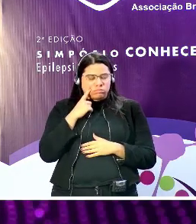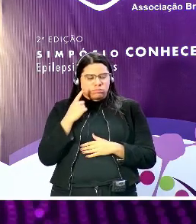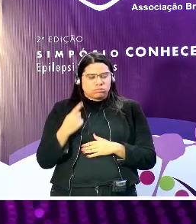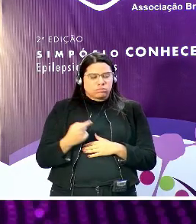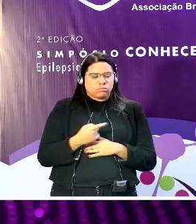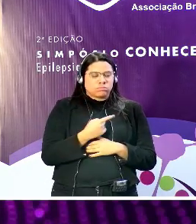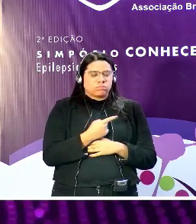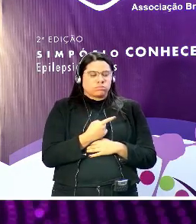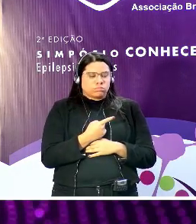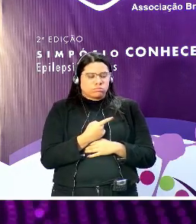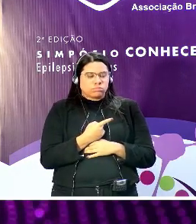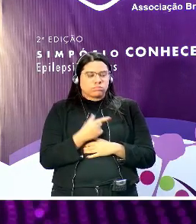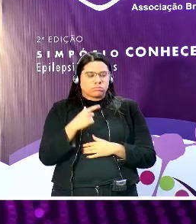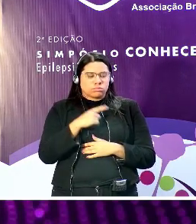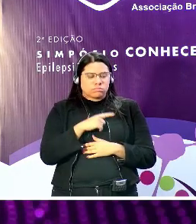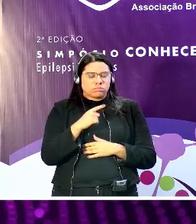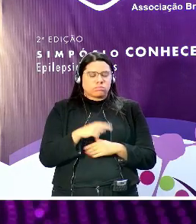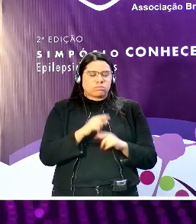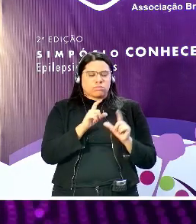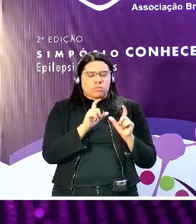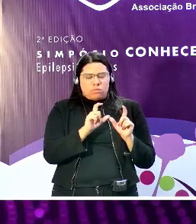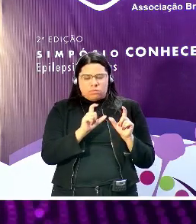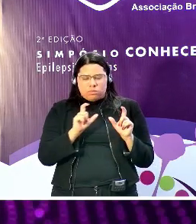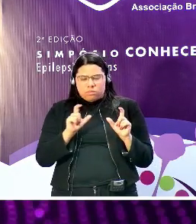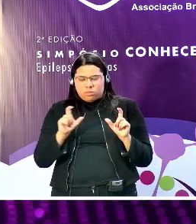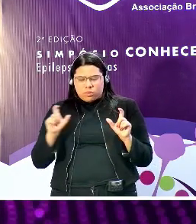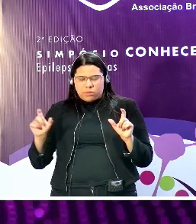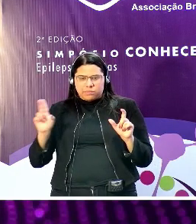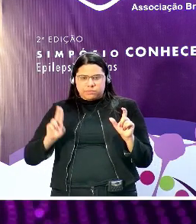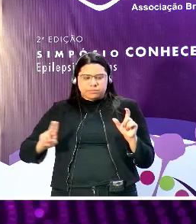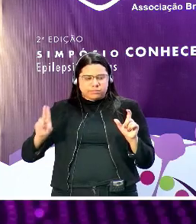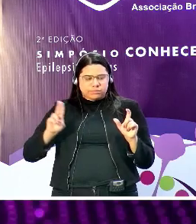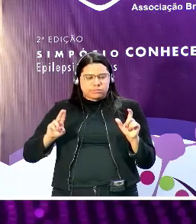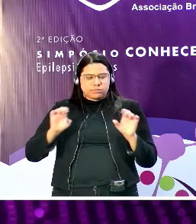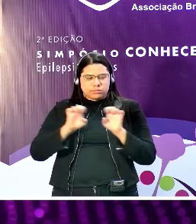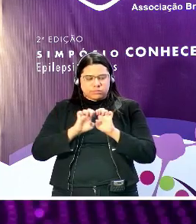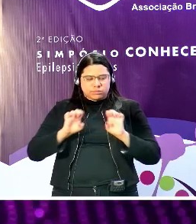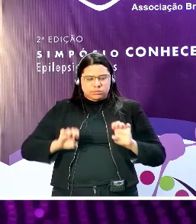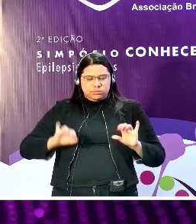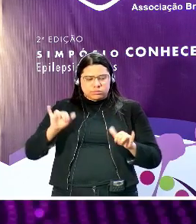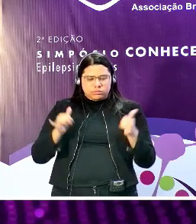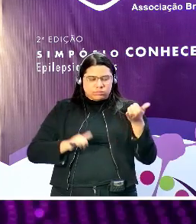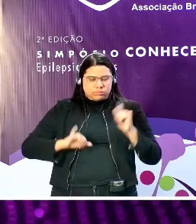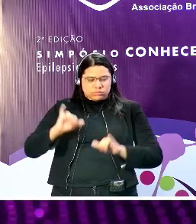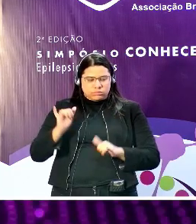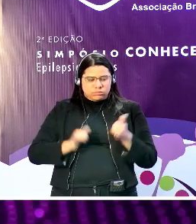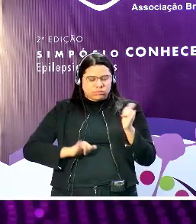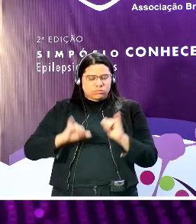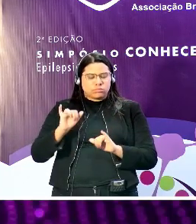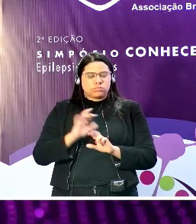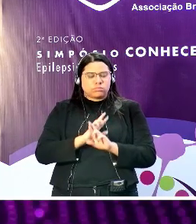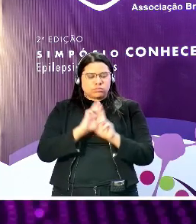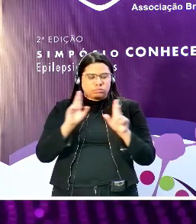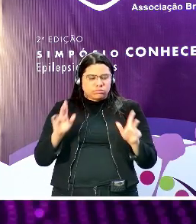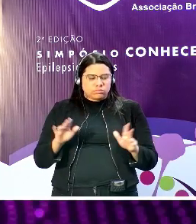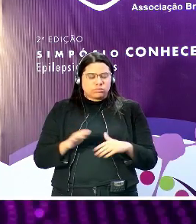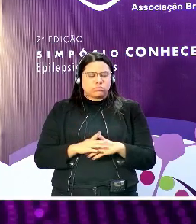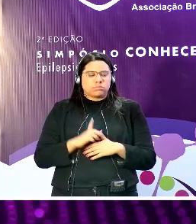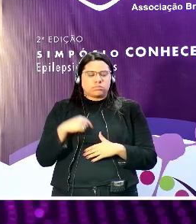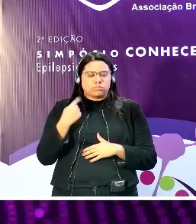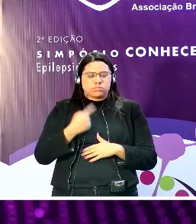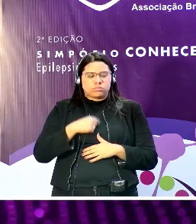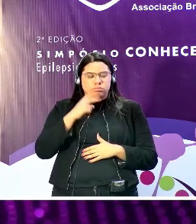A gente fez um sequenciamento utilizando uma estrutura química diferente. A gente olhou